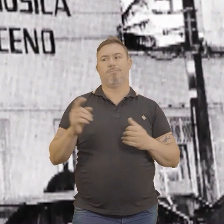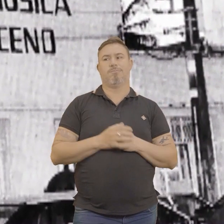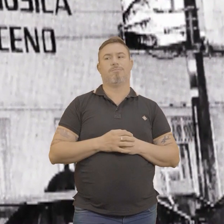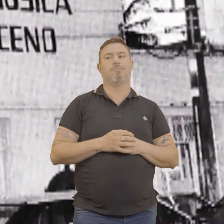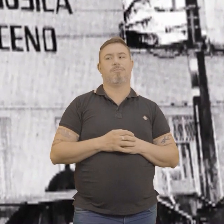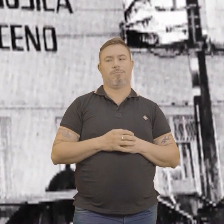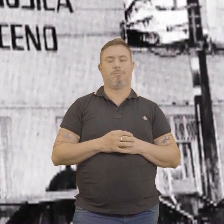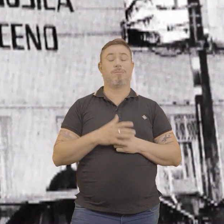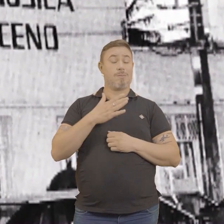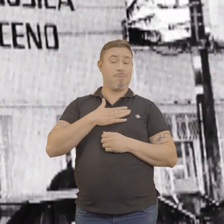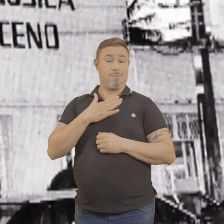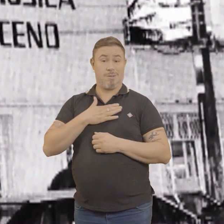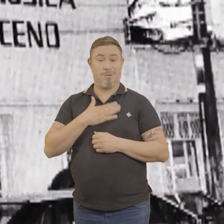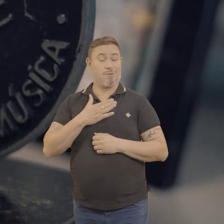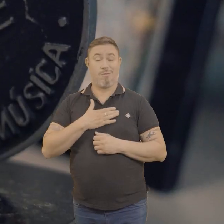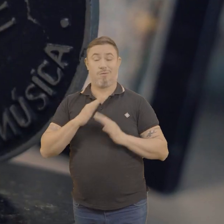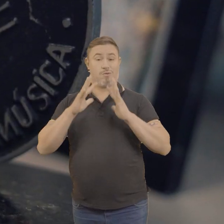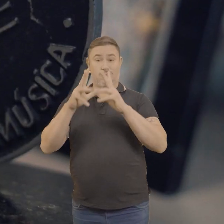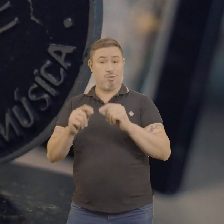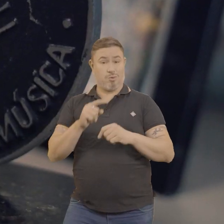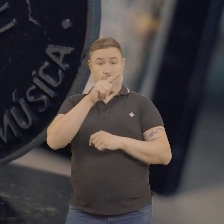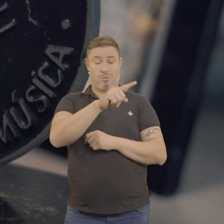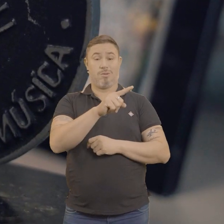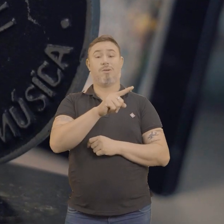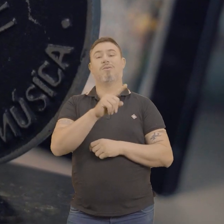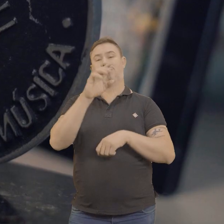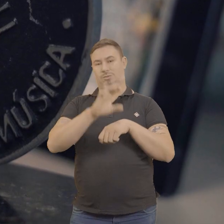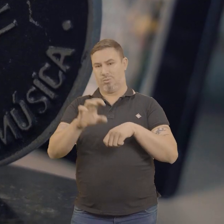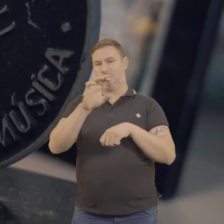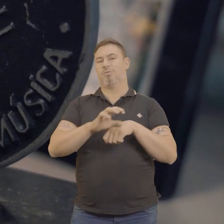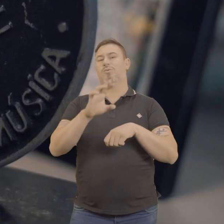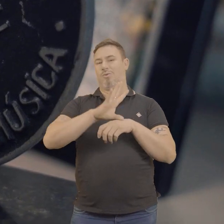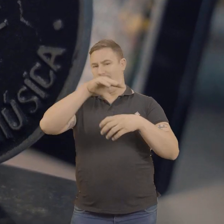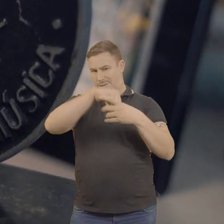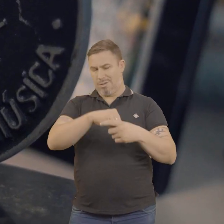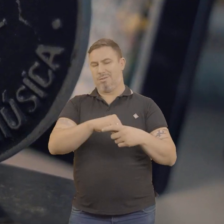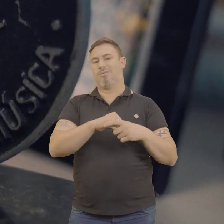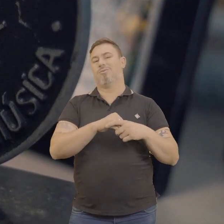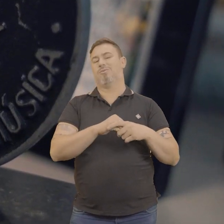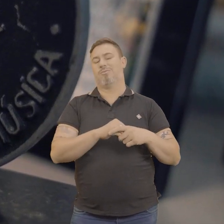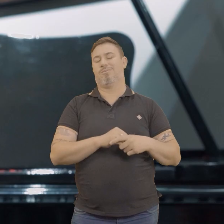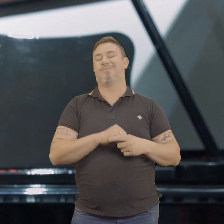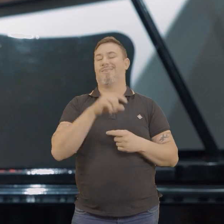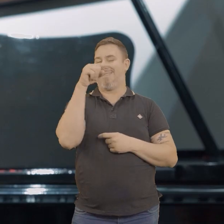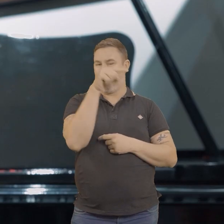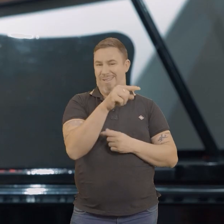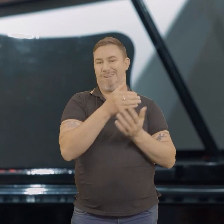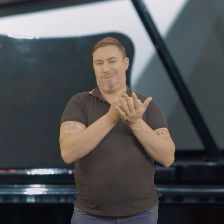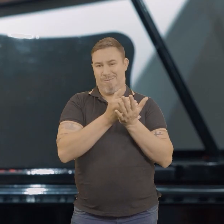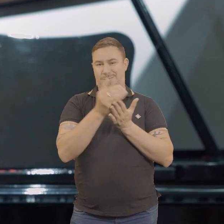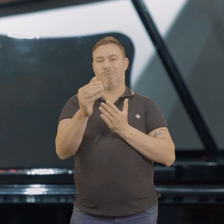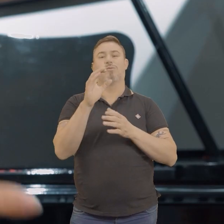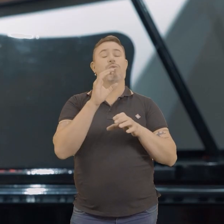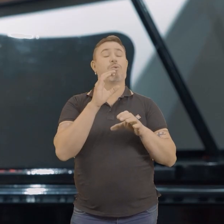minha licenciatura, eu fiz toda lá quando o curso era da UES, era no conservatório. Foi lá também no conservatório que começou o curso de